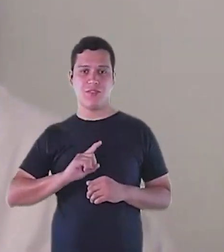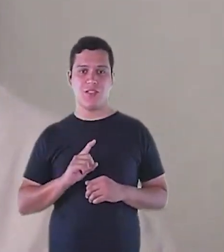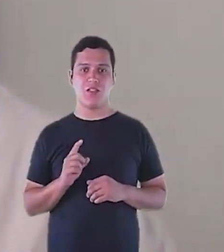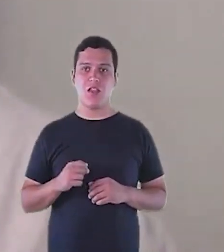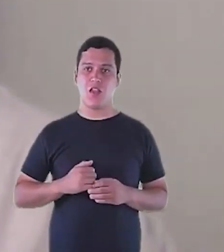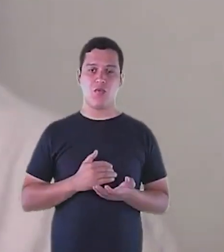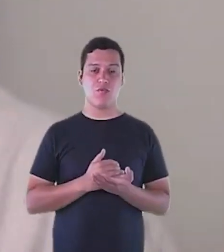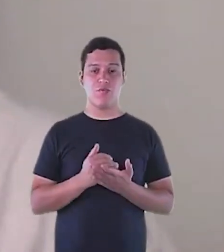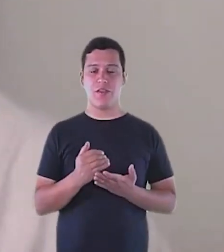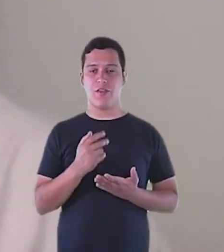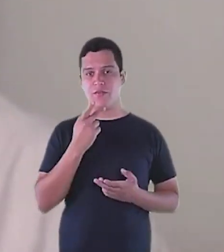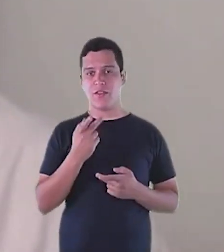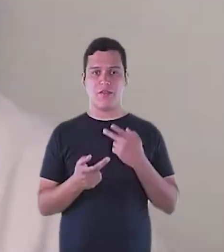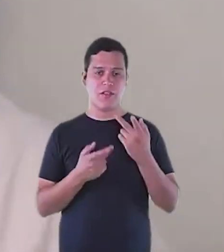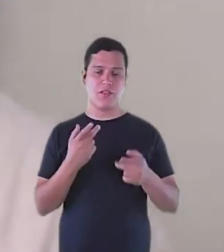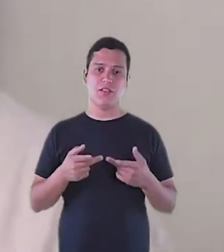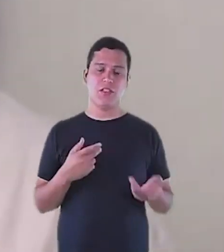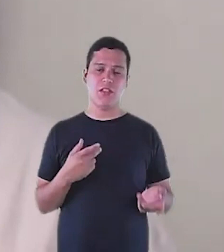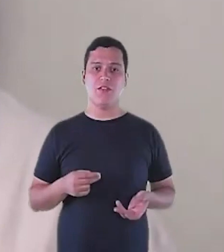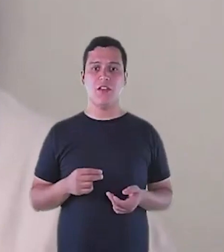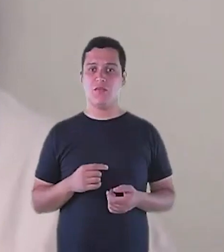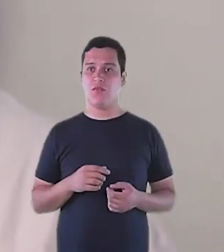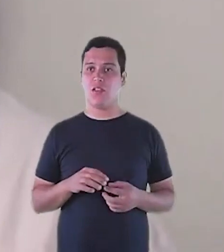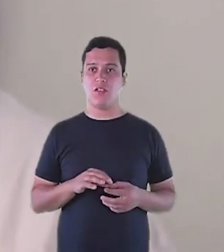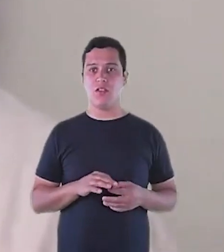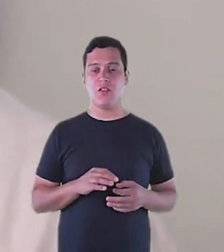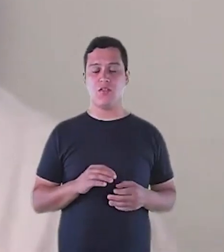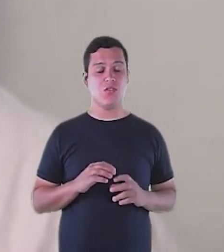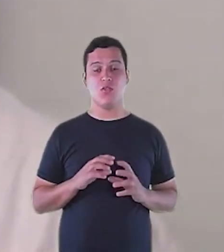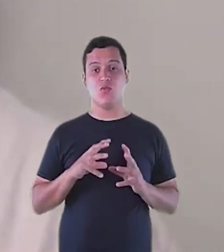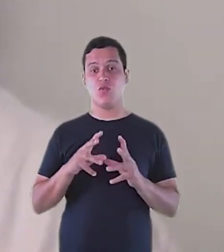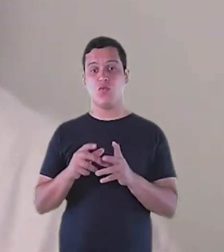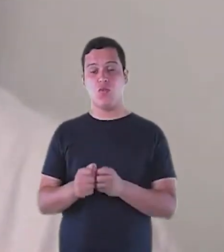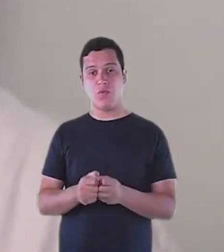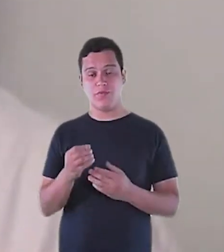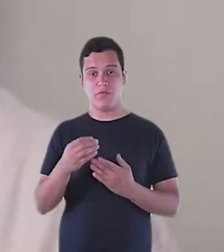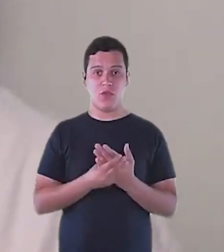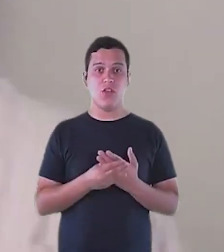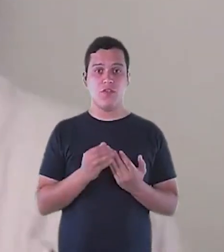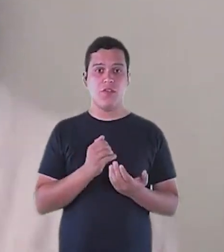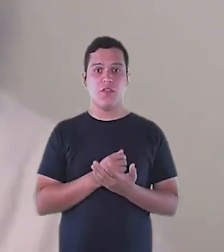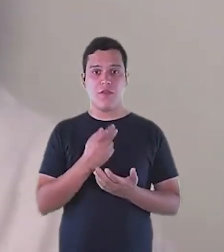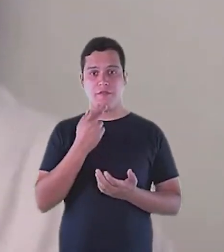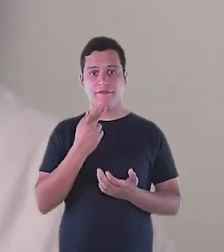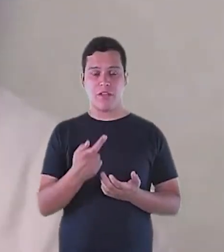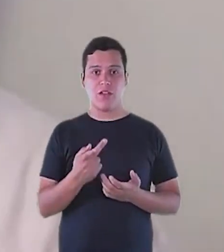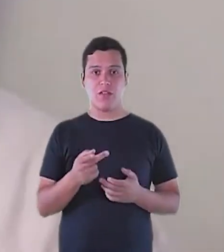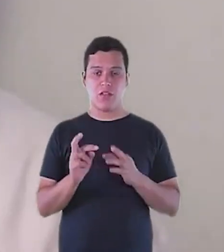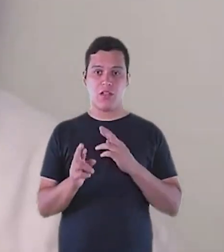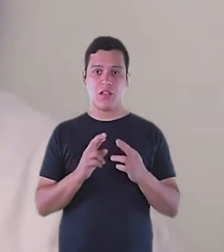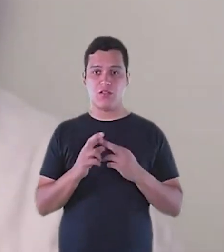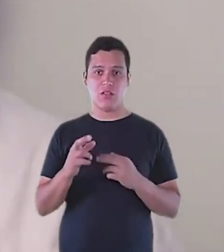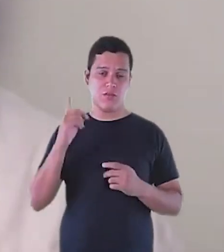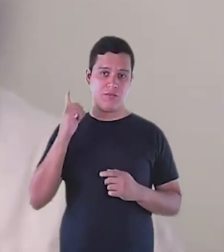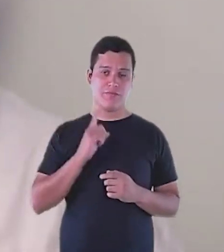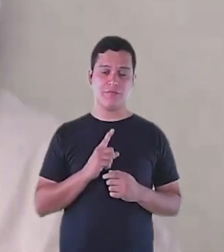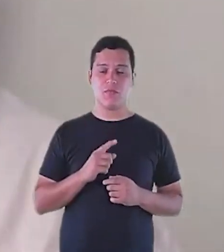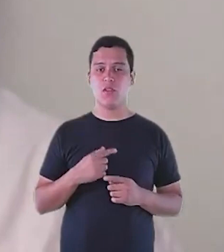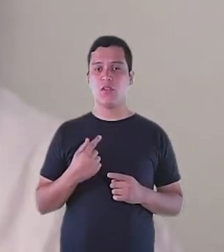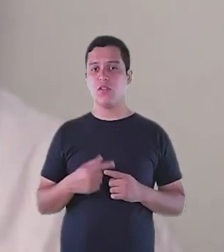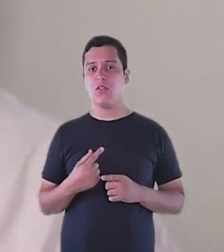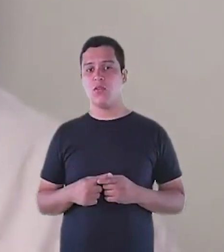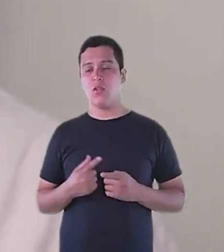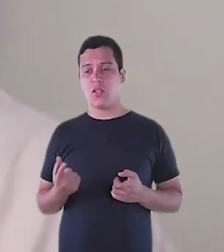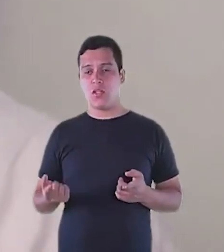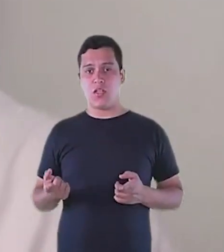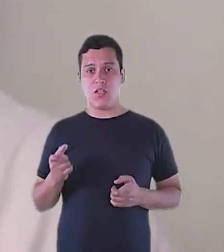o fio condutor de todo o livro, por uma razão óbvia, né? Minas Gerais se torna o lugar